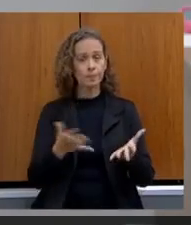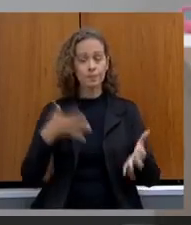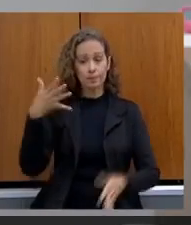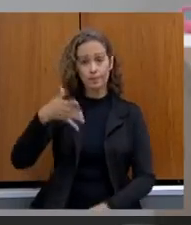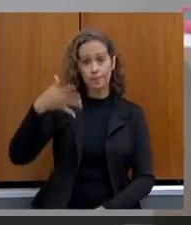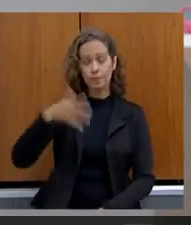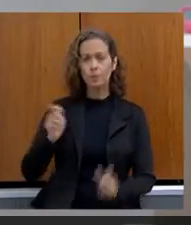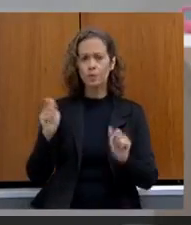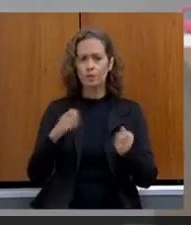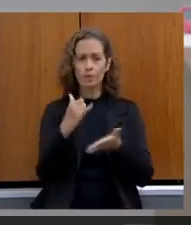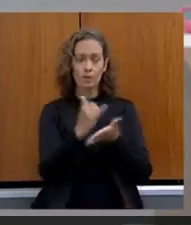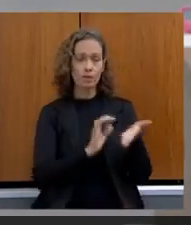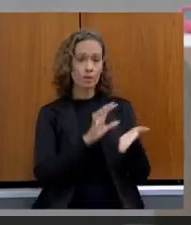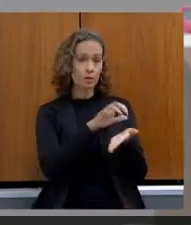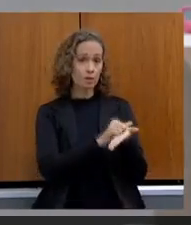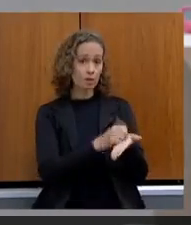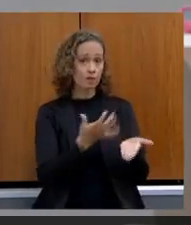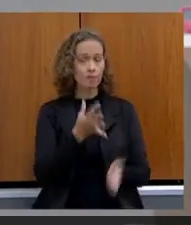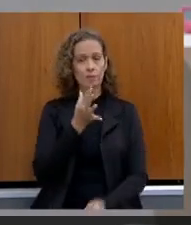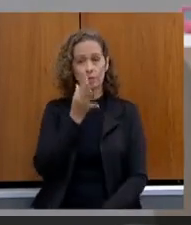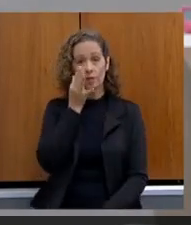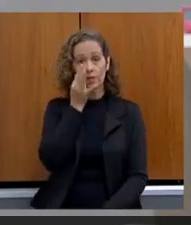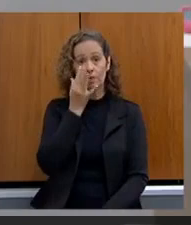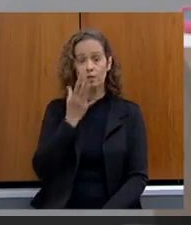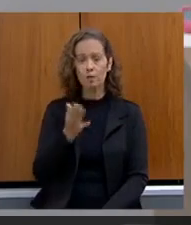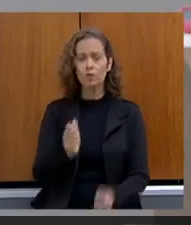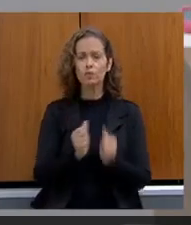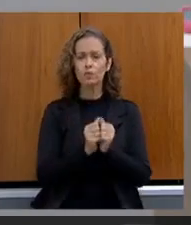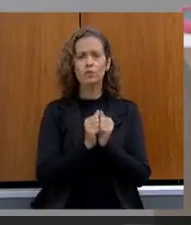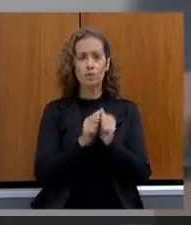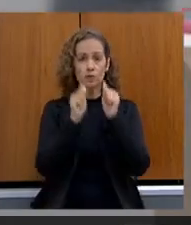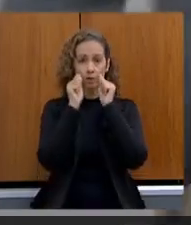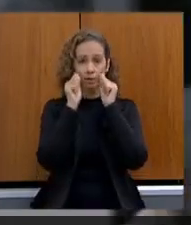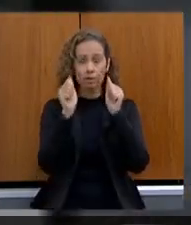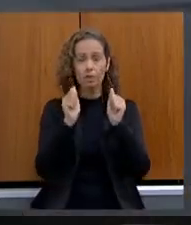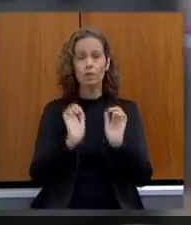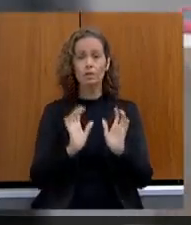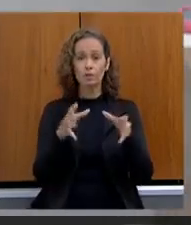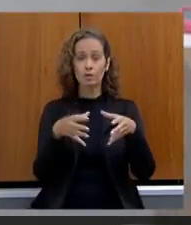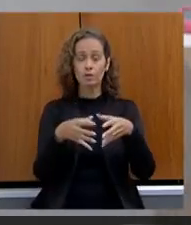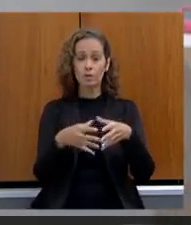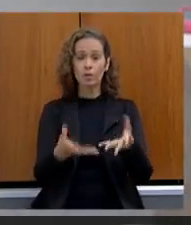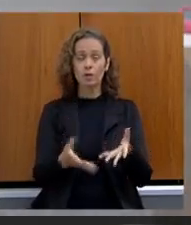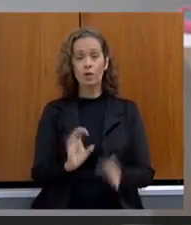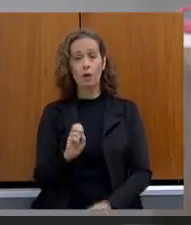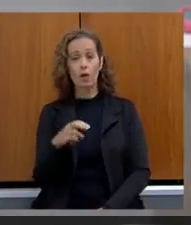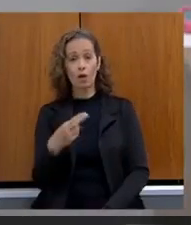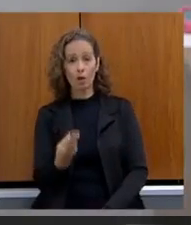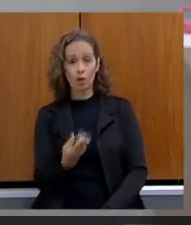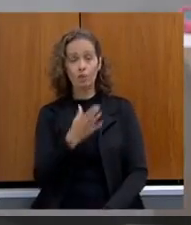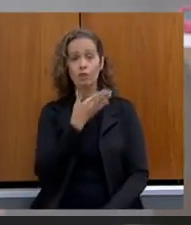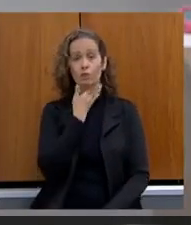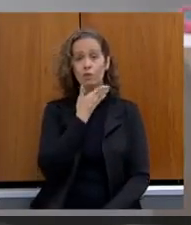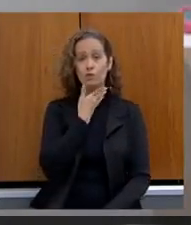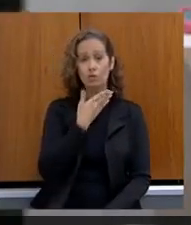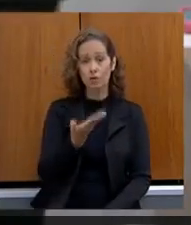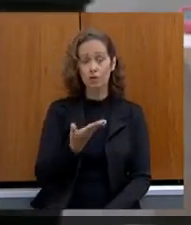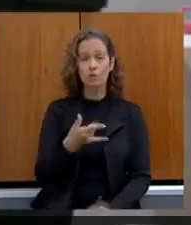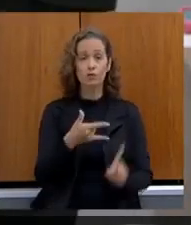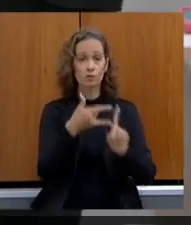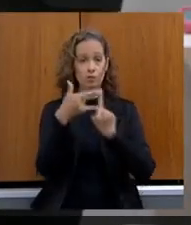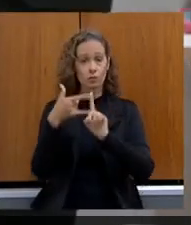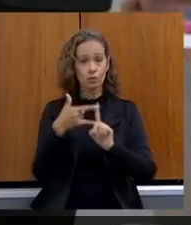inscrever eu pessoalmente junto assessoria da comissão ou através do chat online do aplicativo